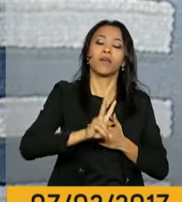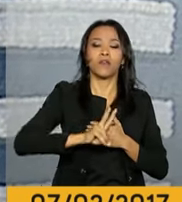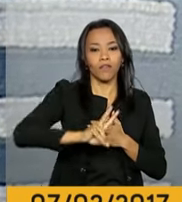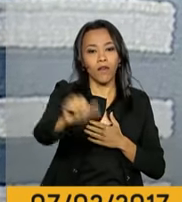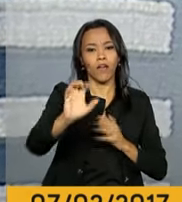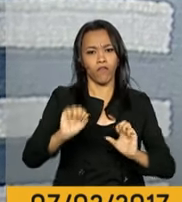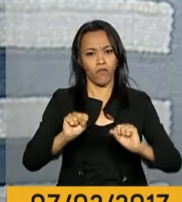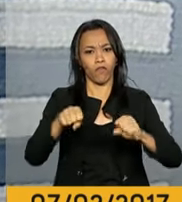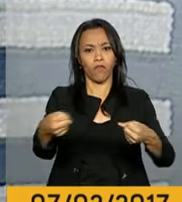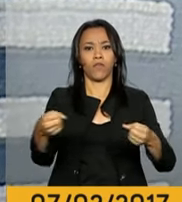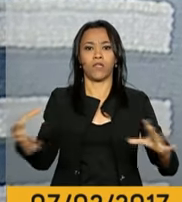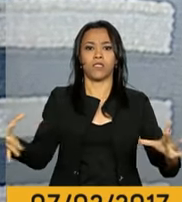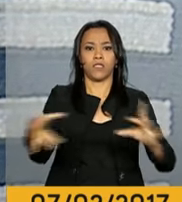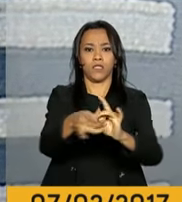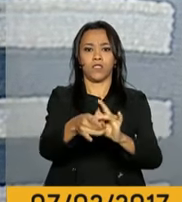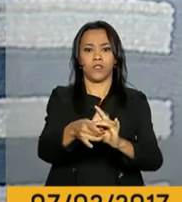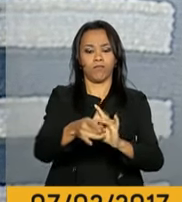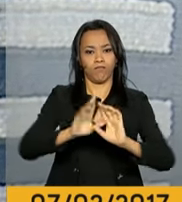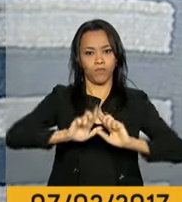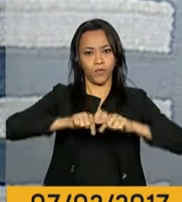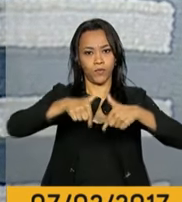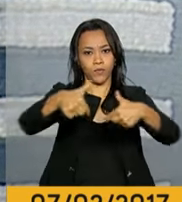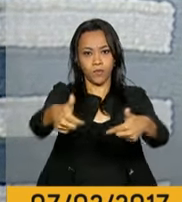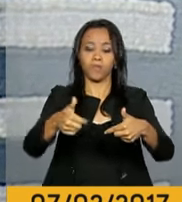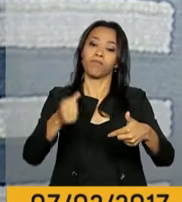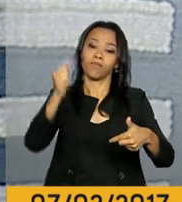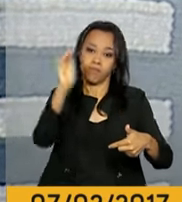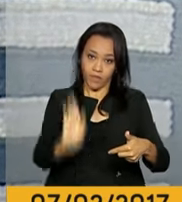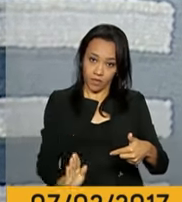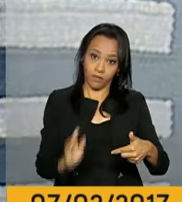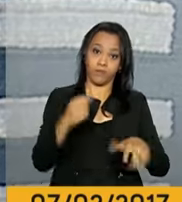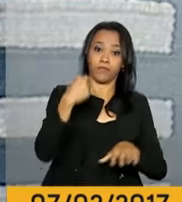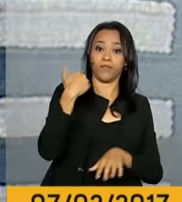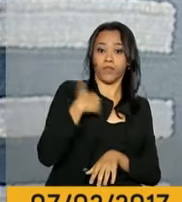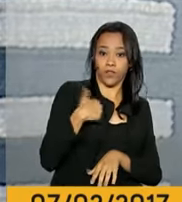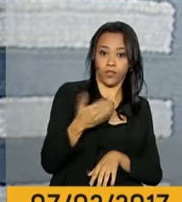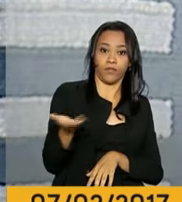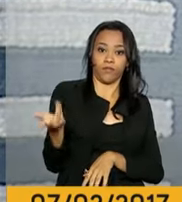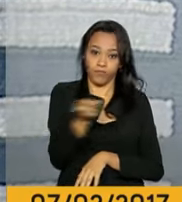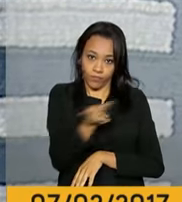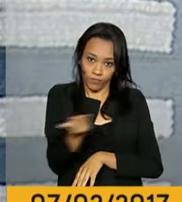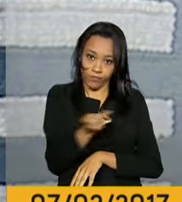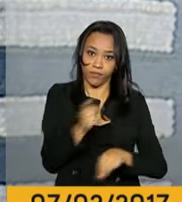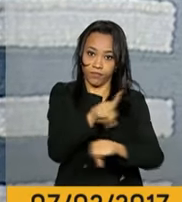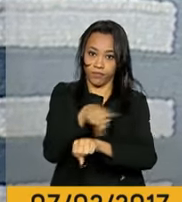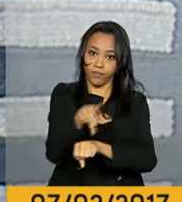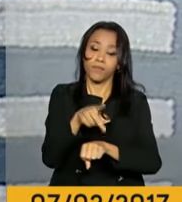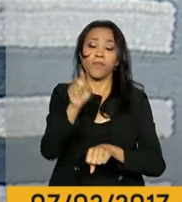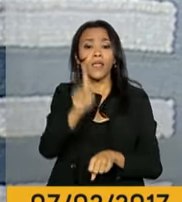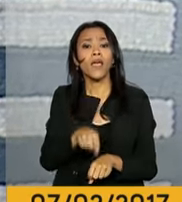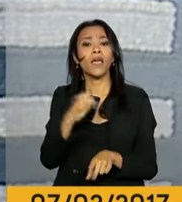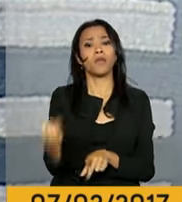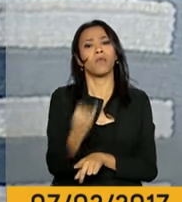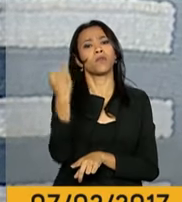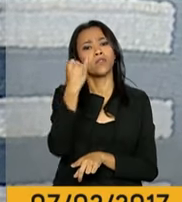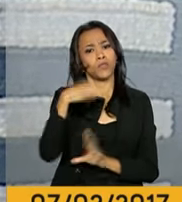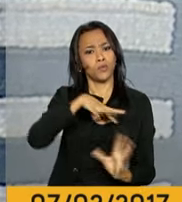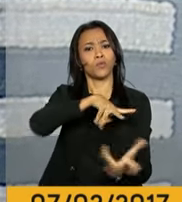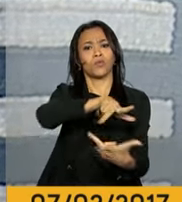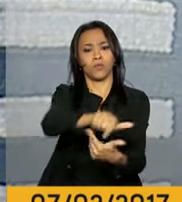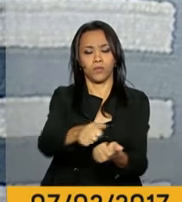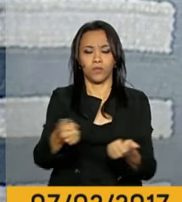parceria parceria que é presidente macre tanto mais importante no mundo em que